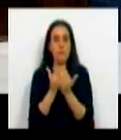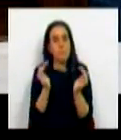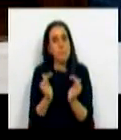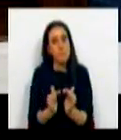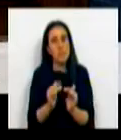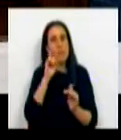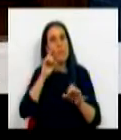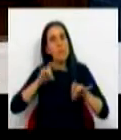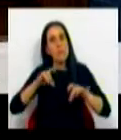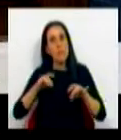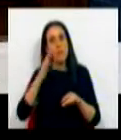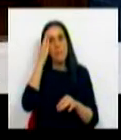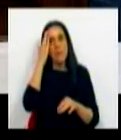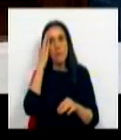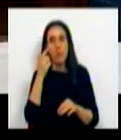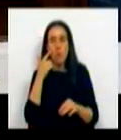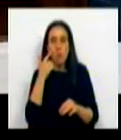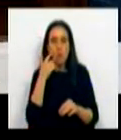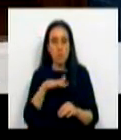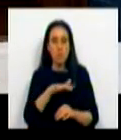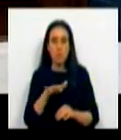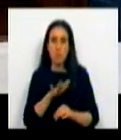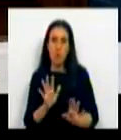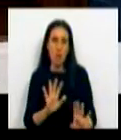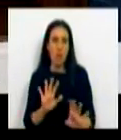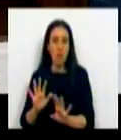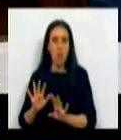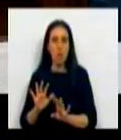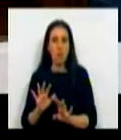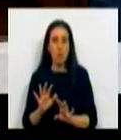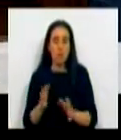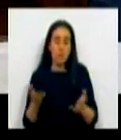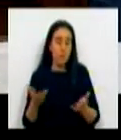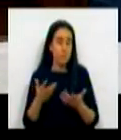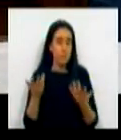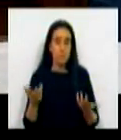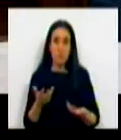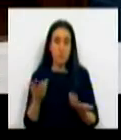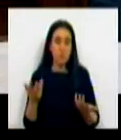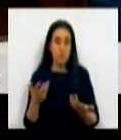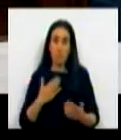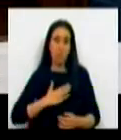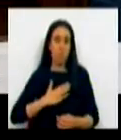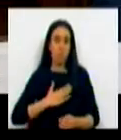obviamente, a probabilidade de acontecerem situações enfim, que são indesejáveis.